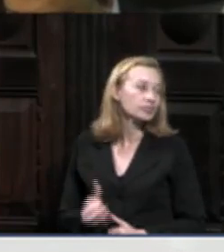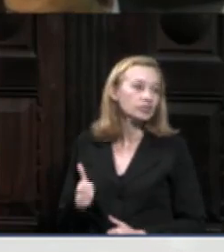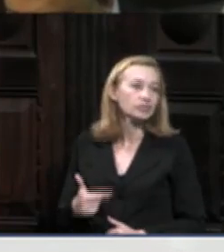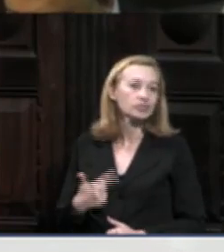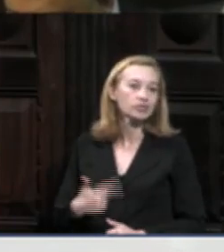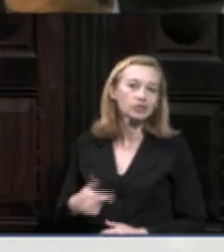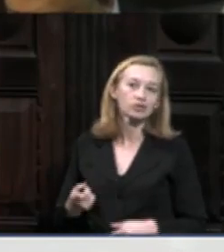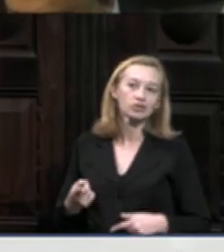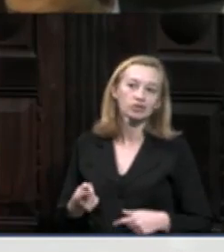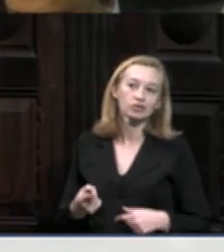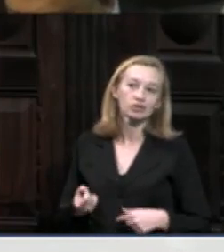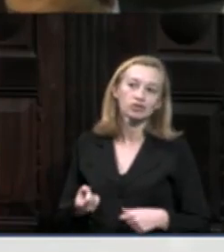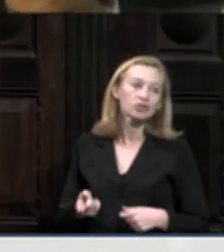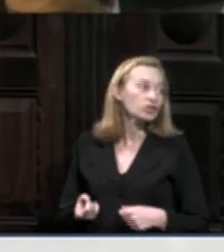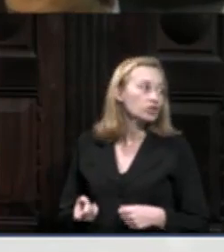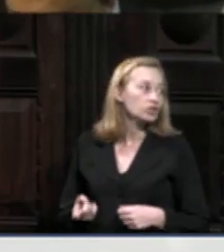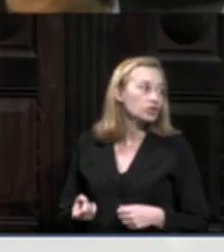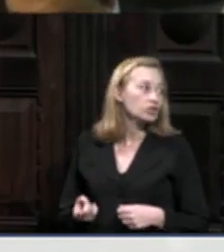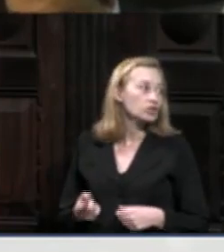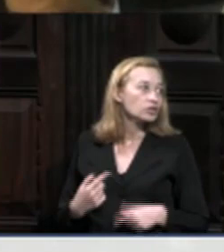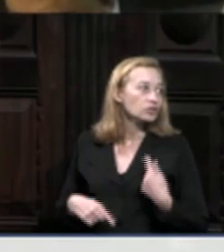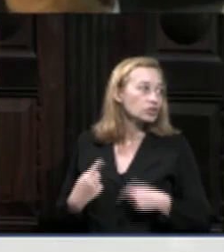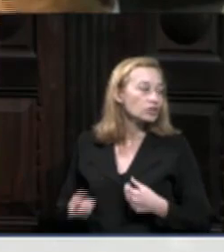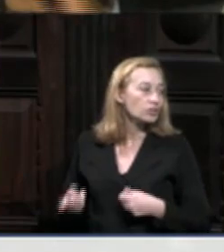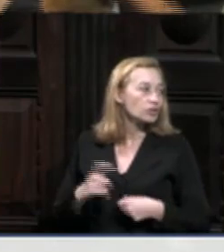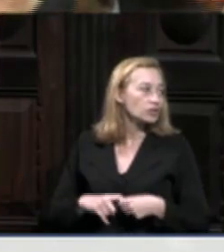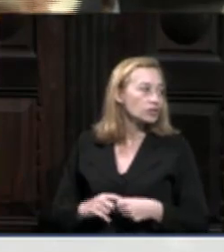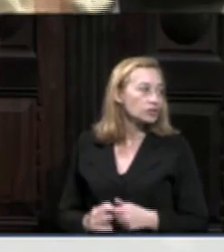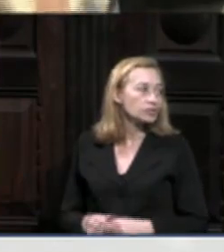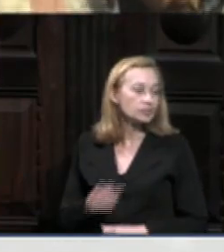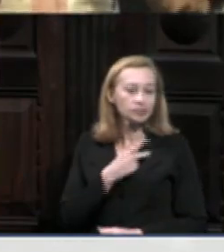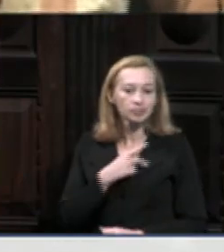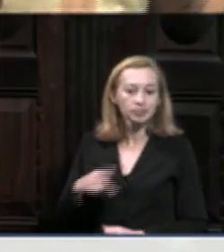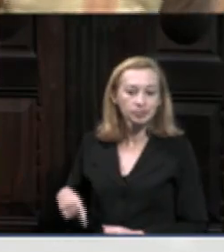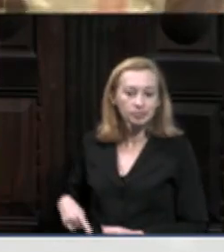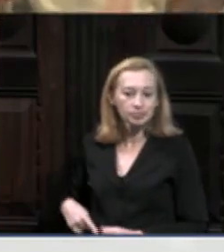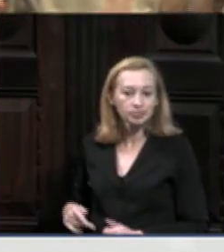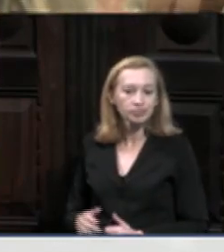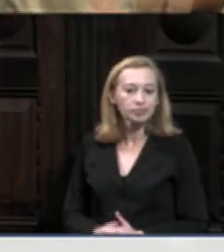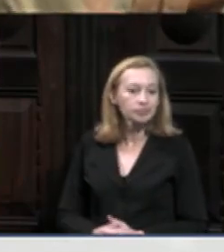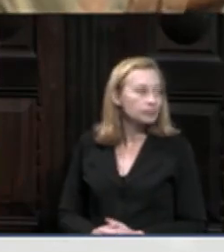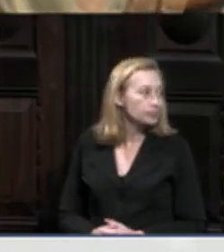segundo. A presidência, para dirimir aí, ó.